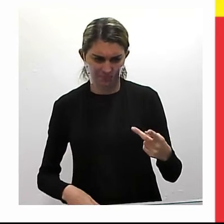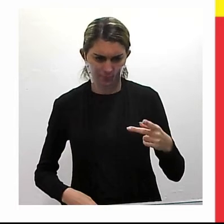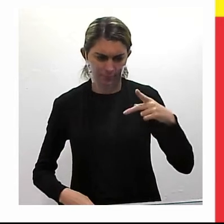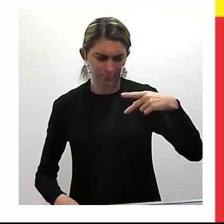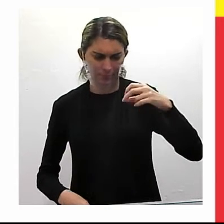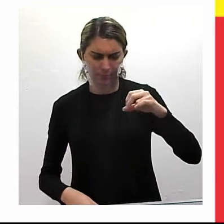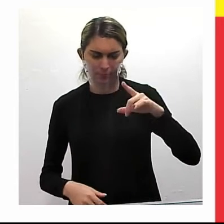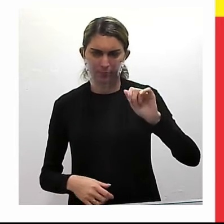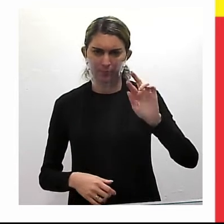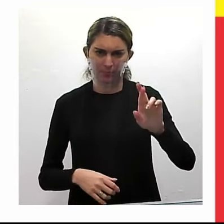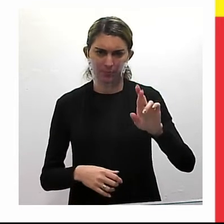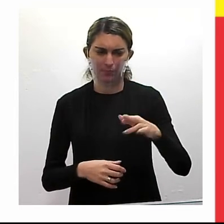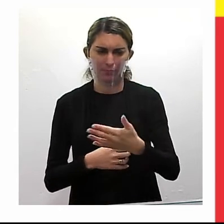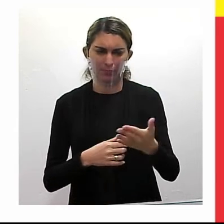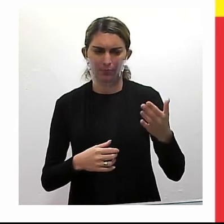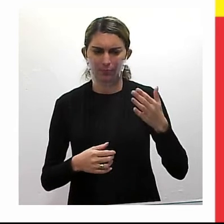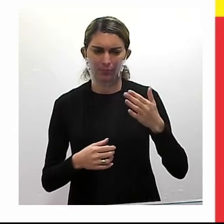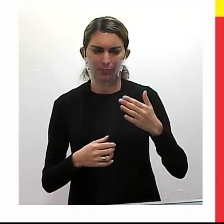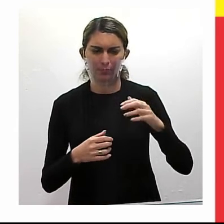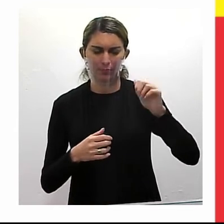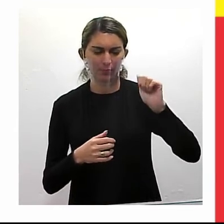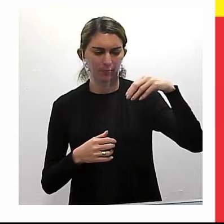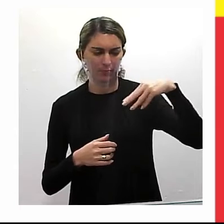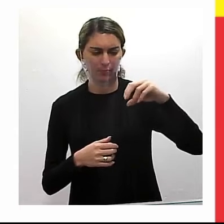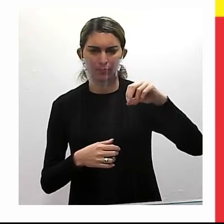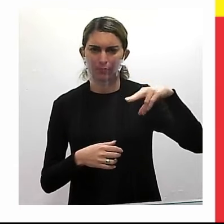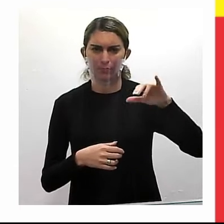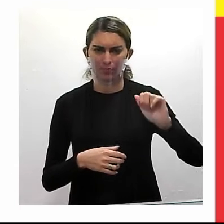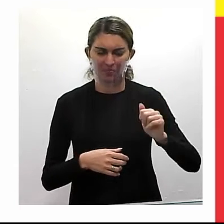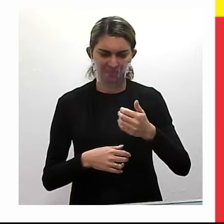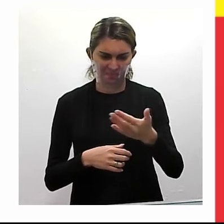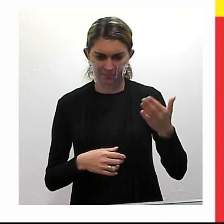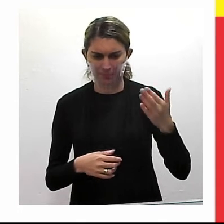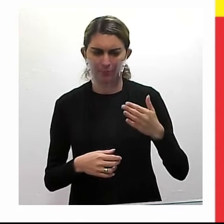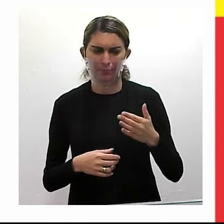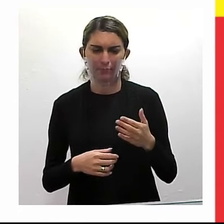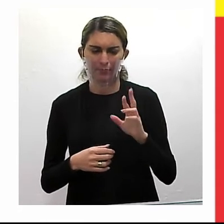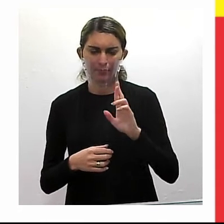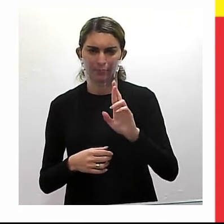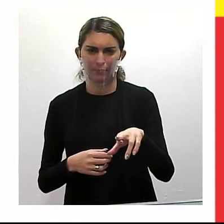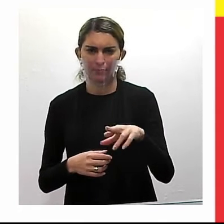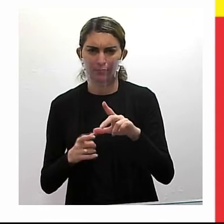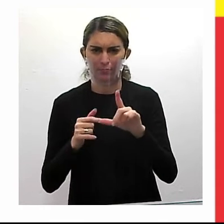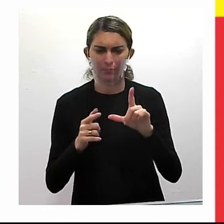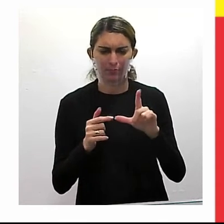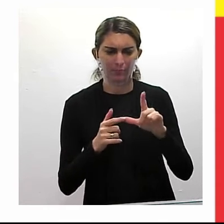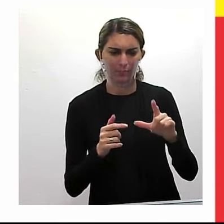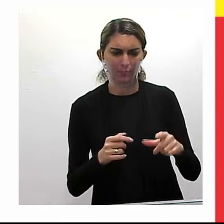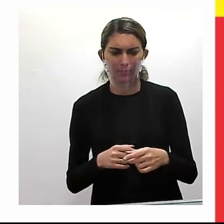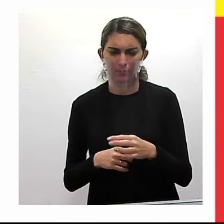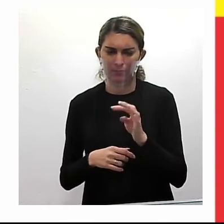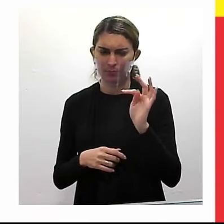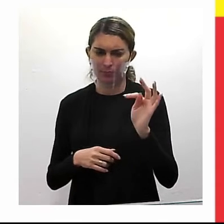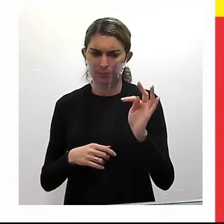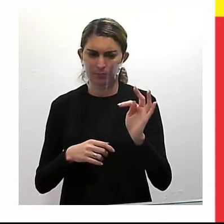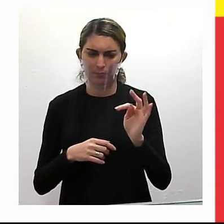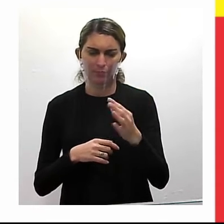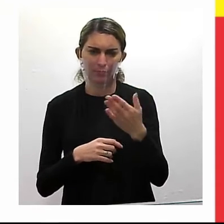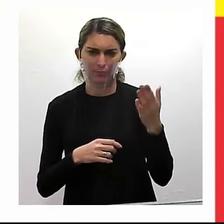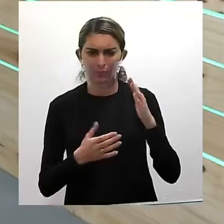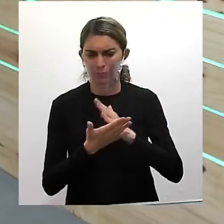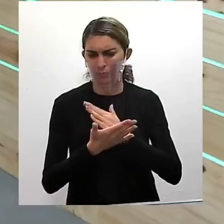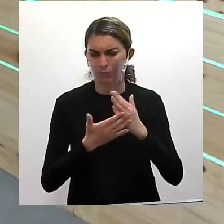polar, é a amônia. Certo, pessoal? Então, aqui a resposta é a letra C. Qualquer